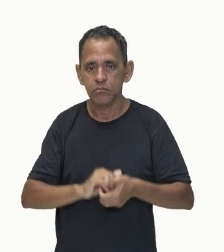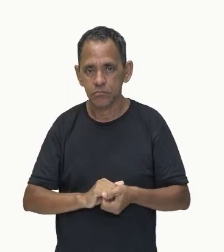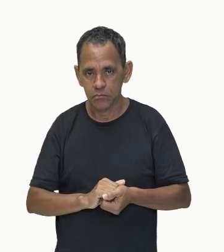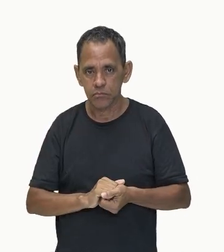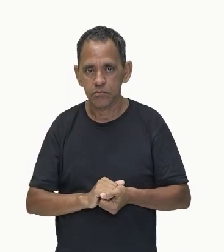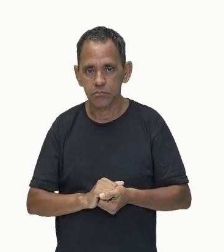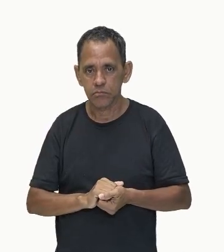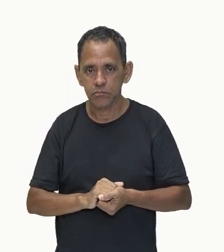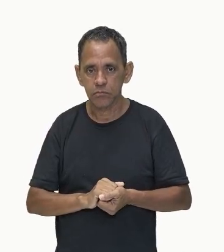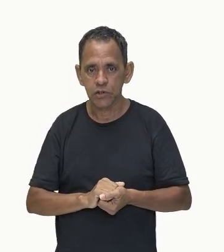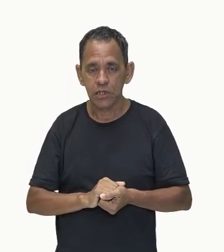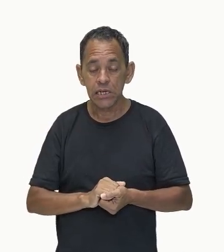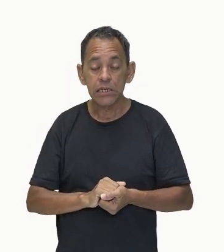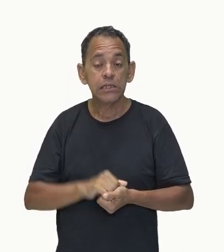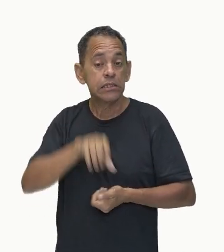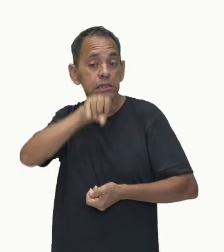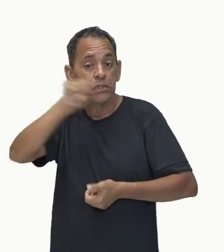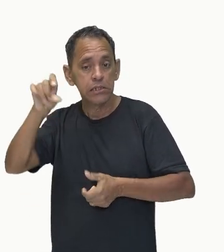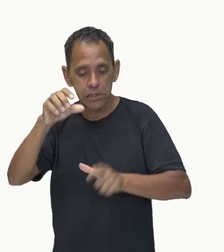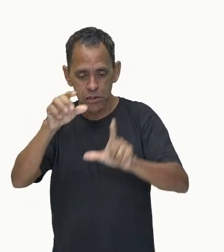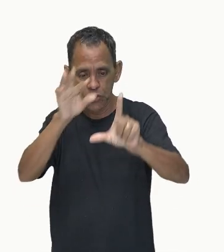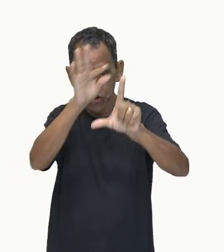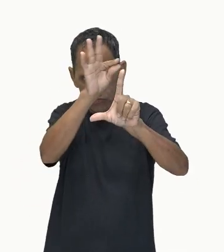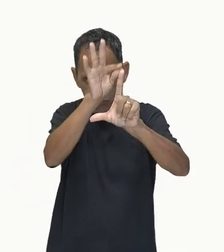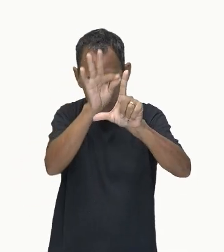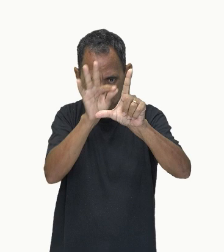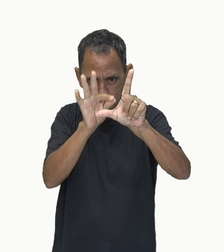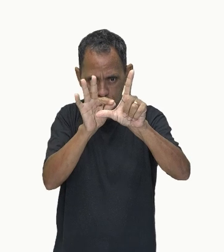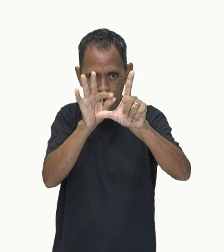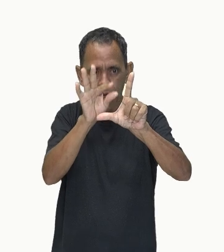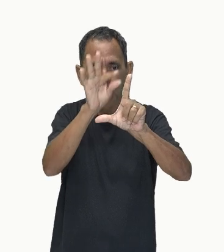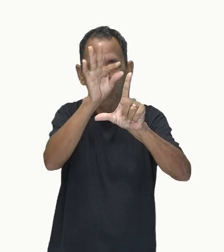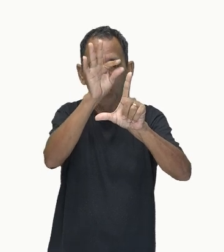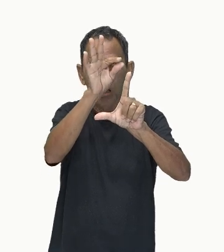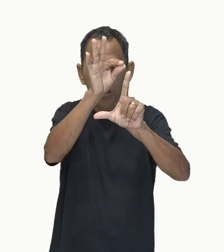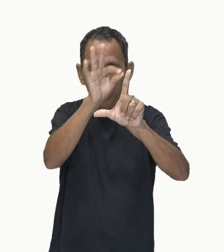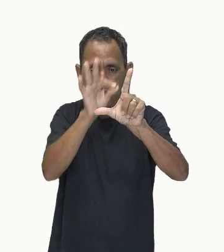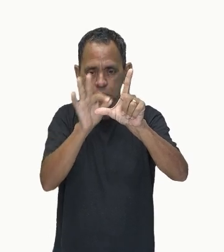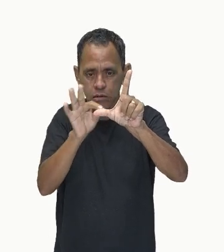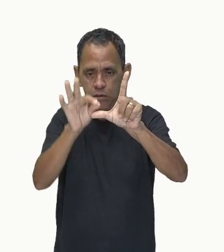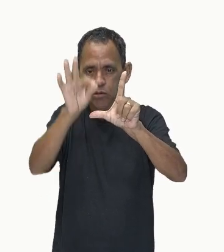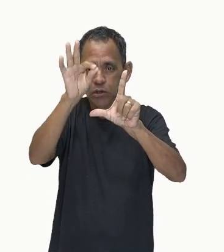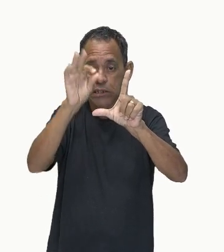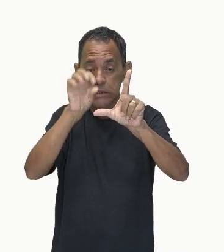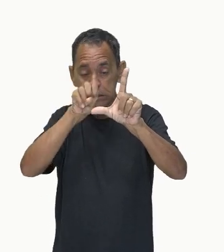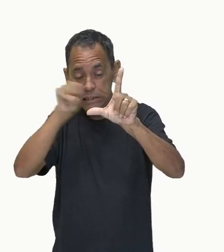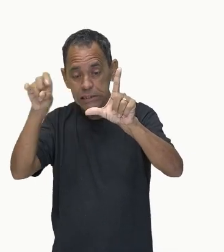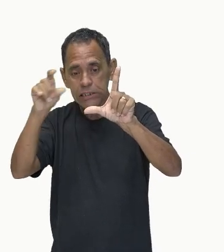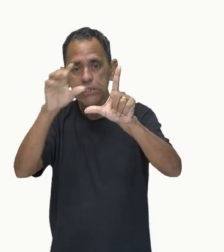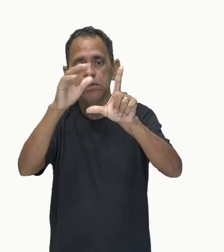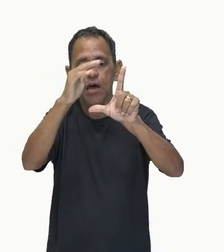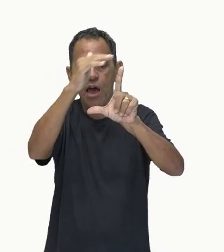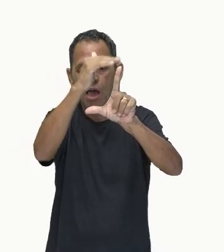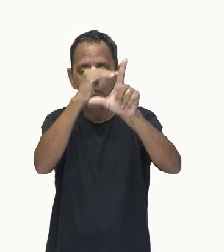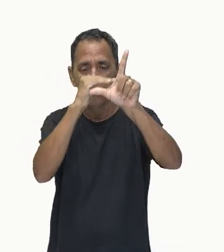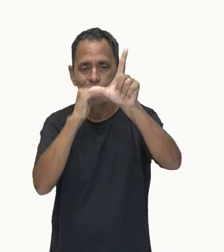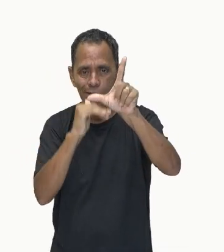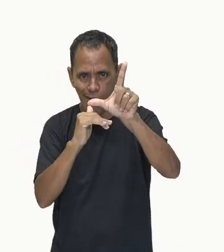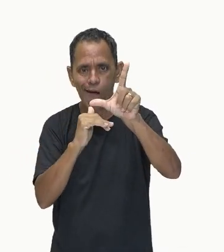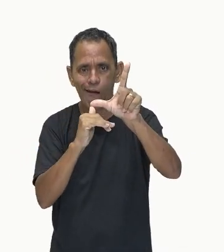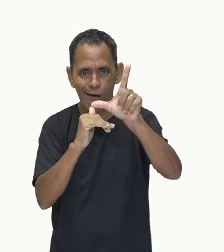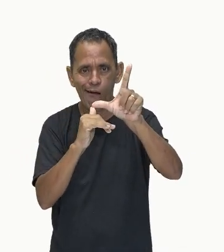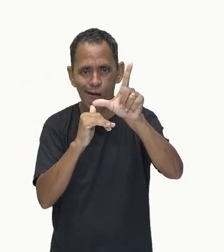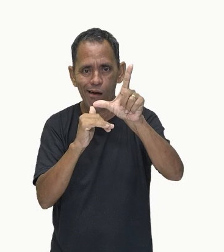tá? Graficamente eu olharia dessa forma. Mas aí o trabalho de uma força qualquer é calculado